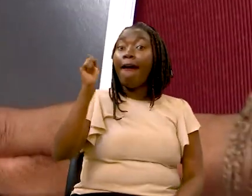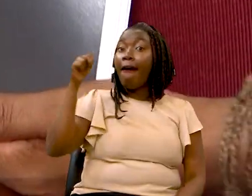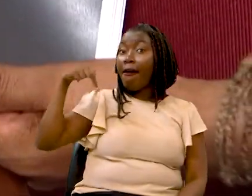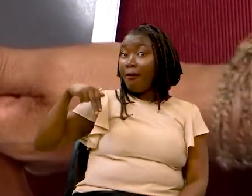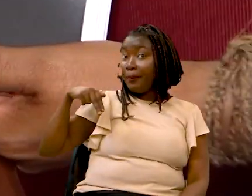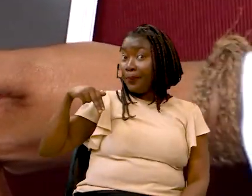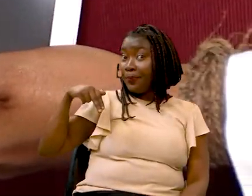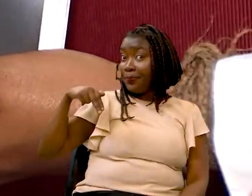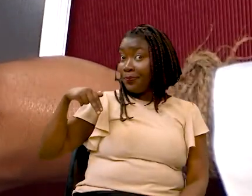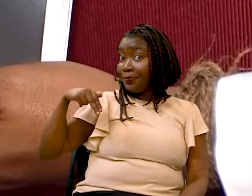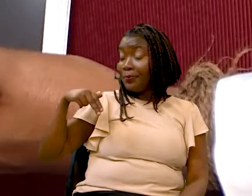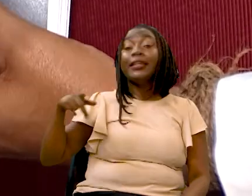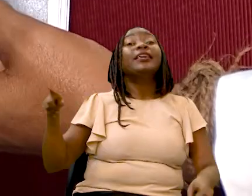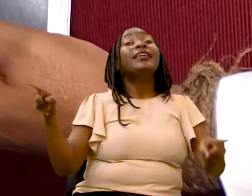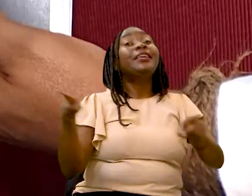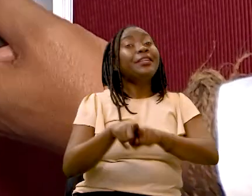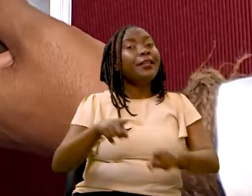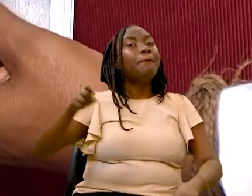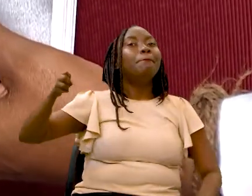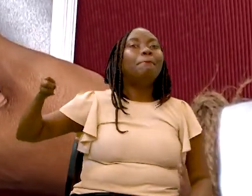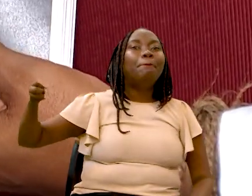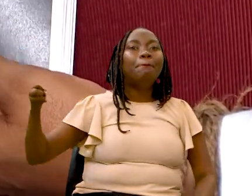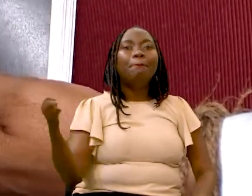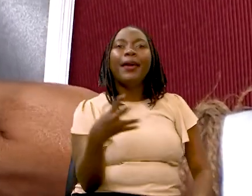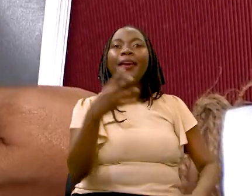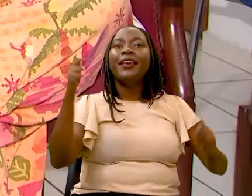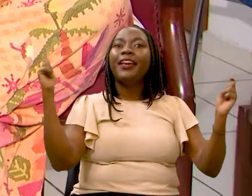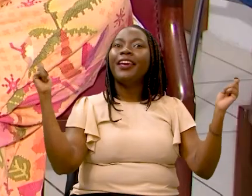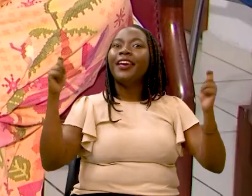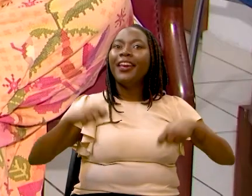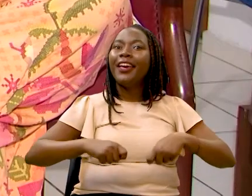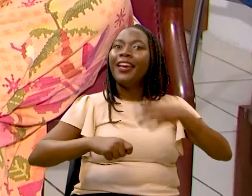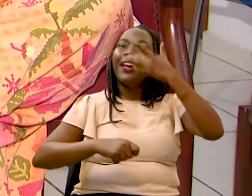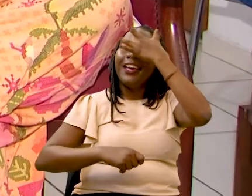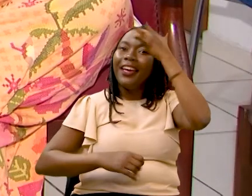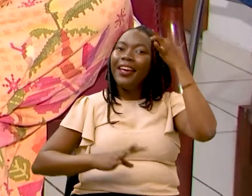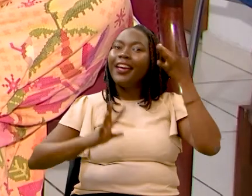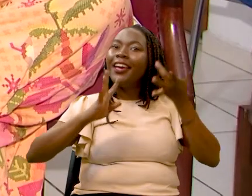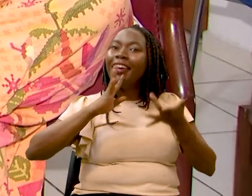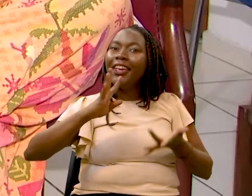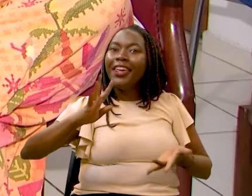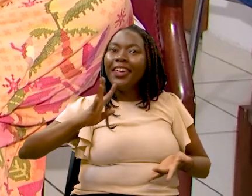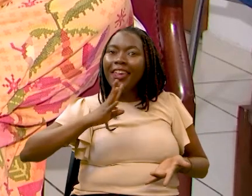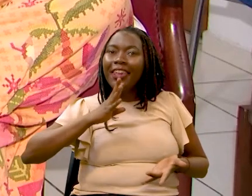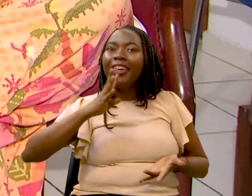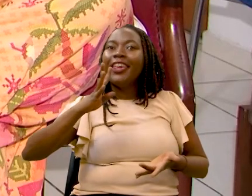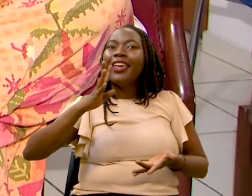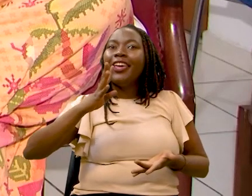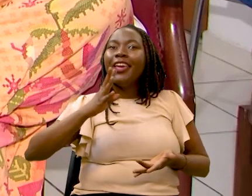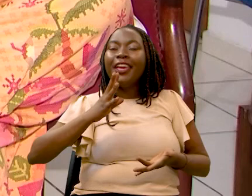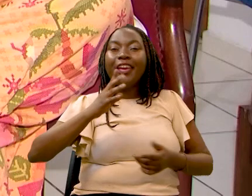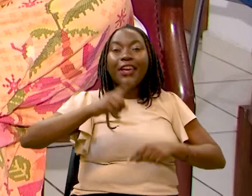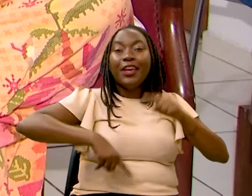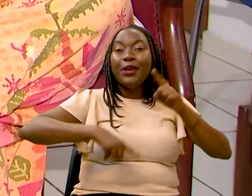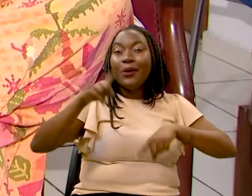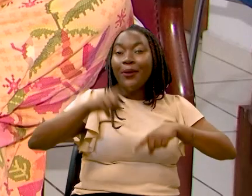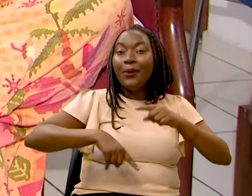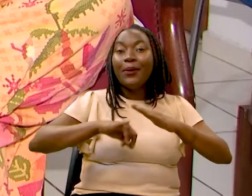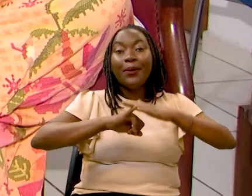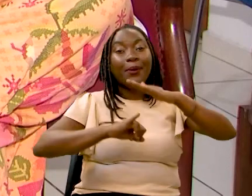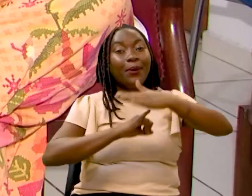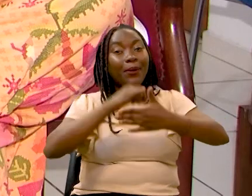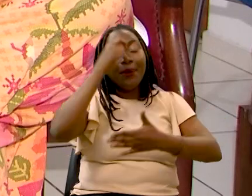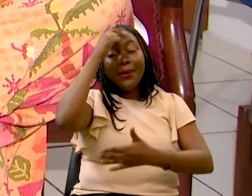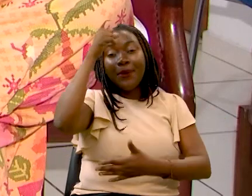povo Akan. E também eu lanço aqui a possibilidade das pessoas conhecerem